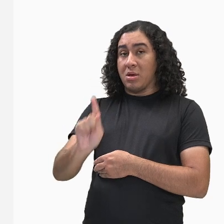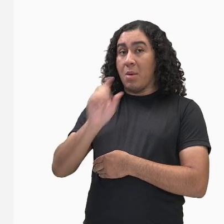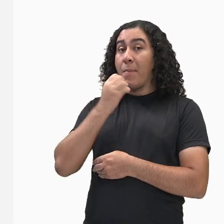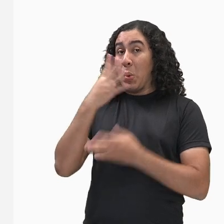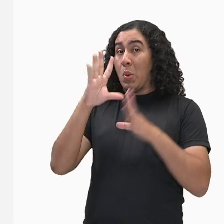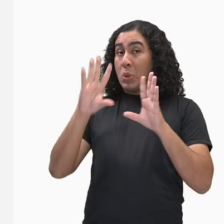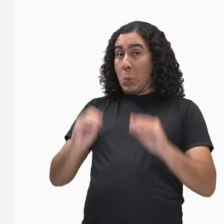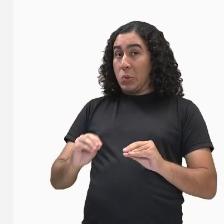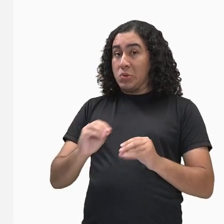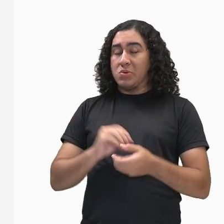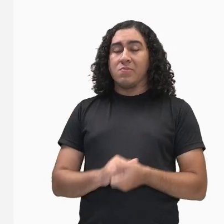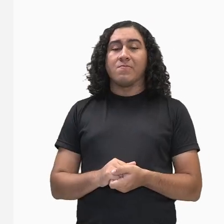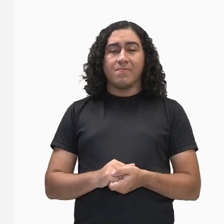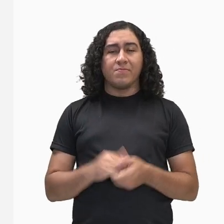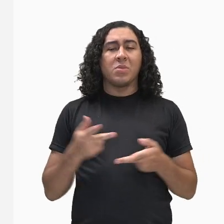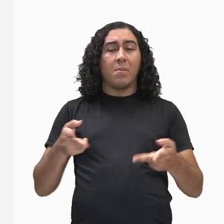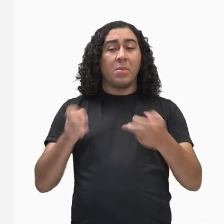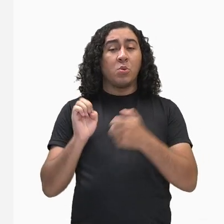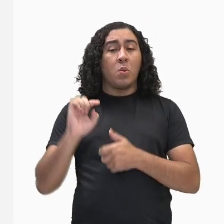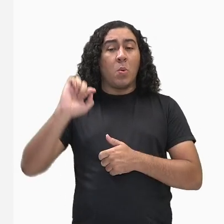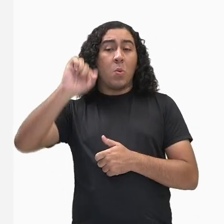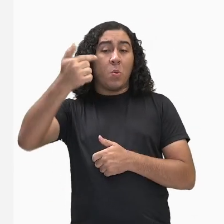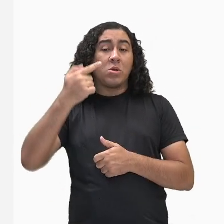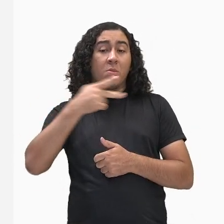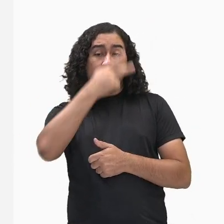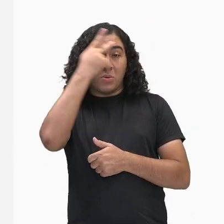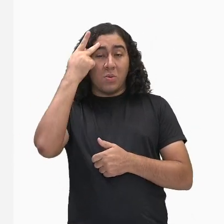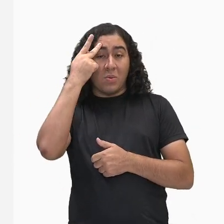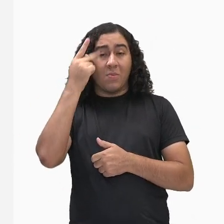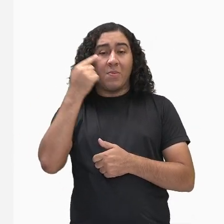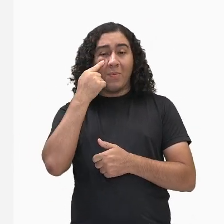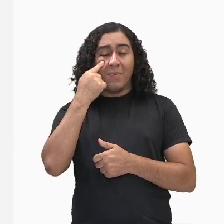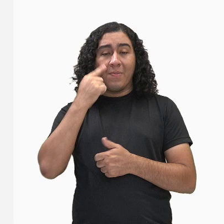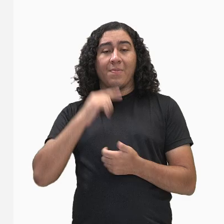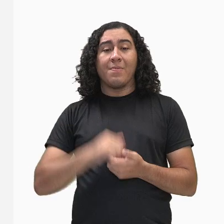noite. Agora, observe a segunda parte do diálogo, vamos ver.